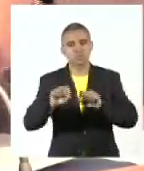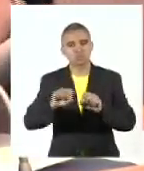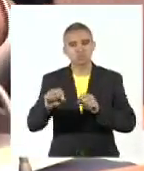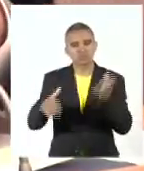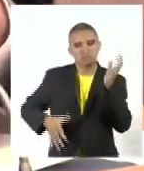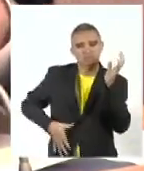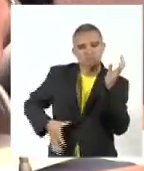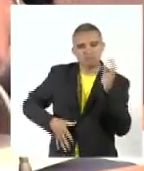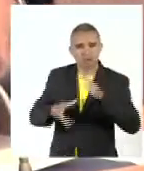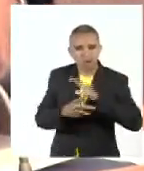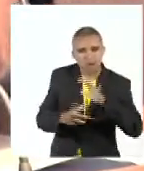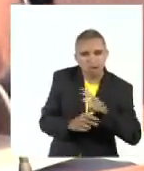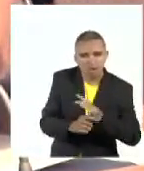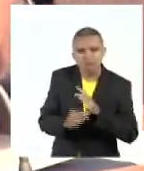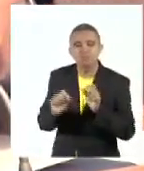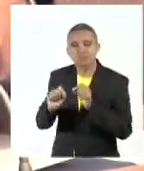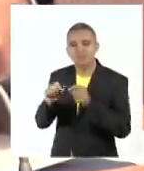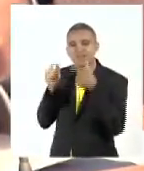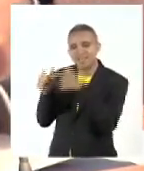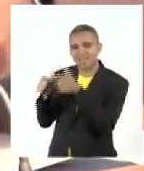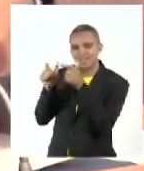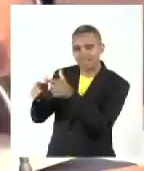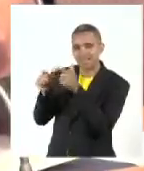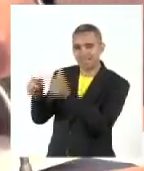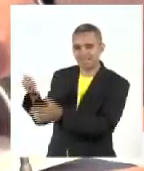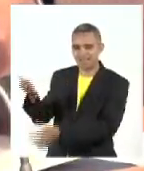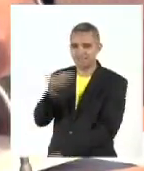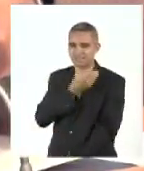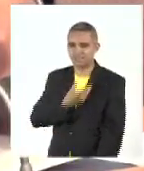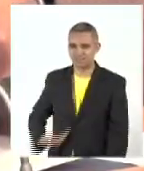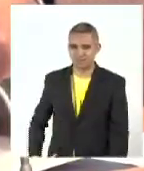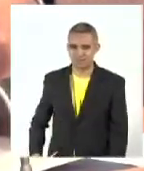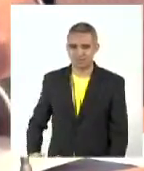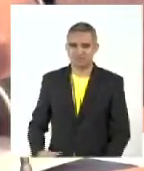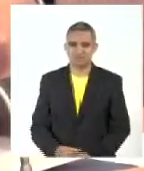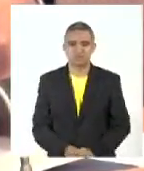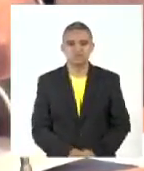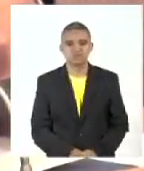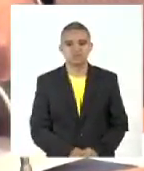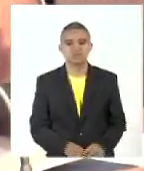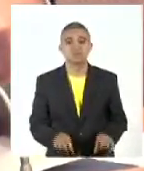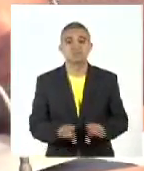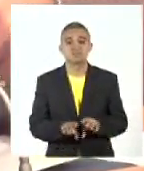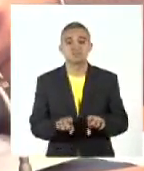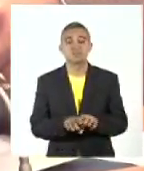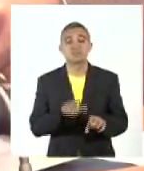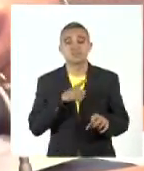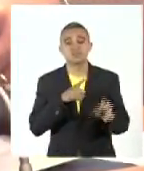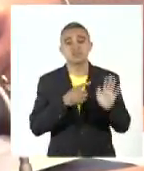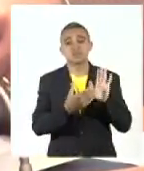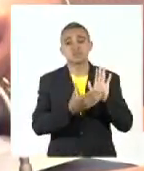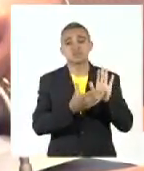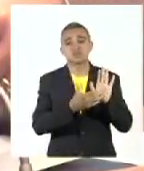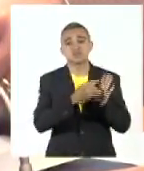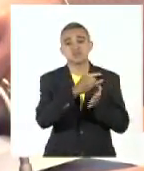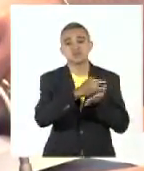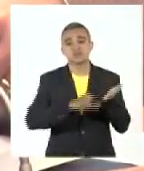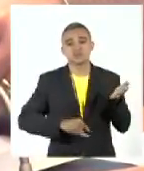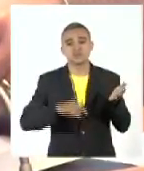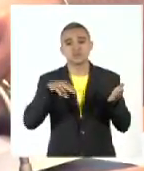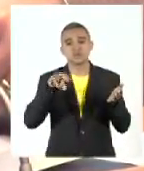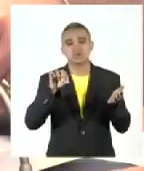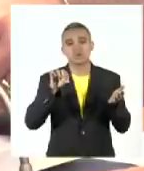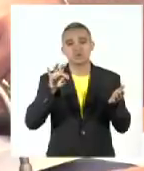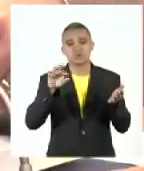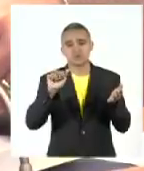ainda agora também, tem uma nota aqui do partido do PCdoB, que mais de 1.000